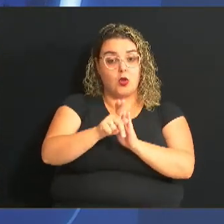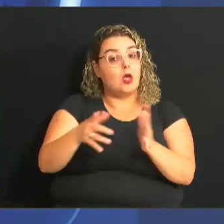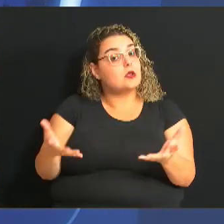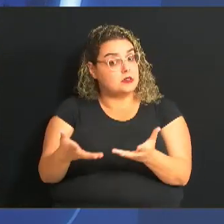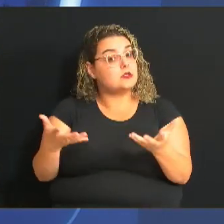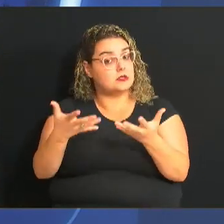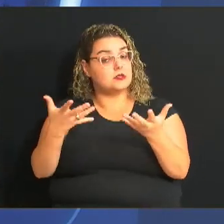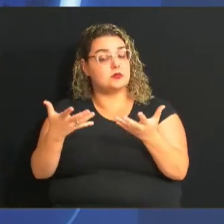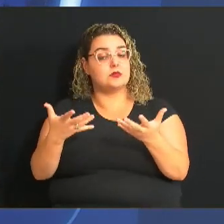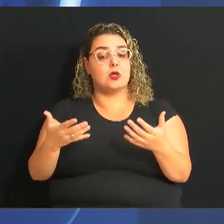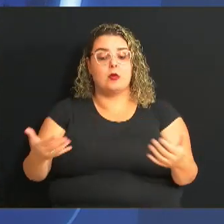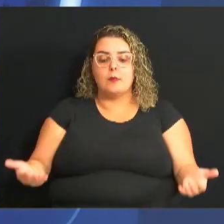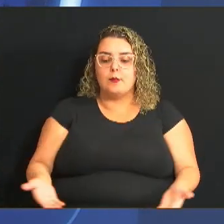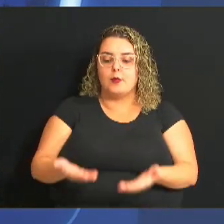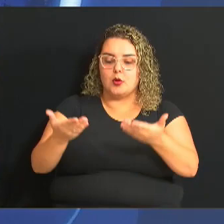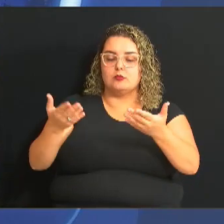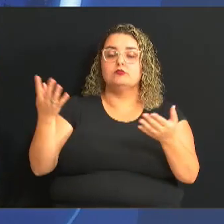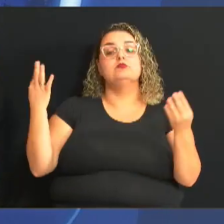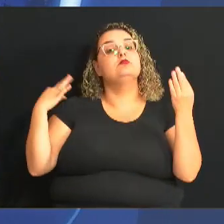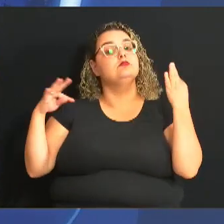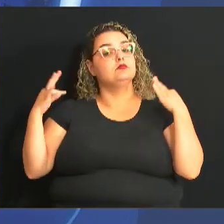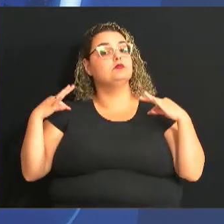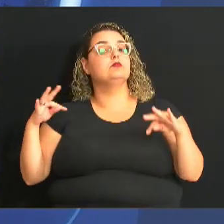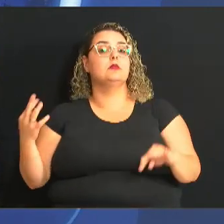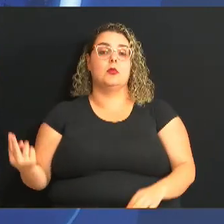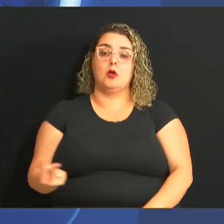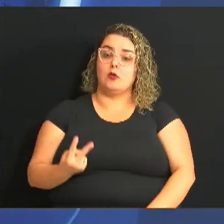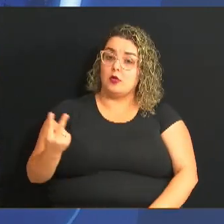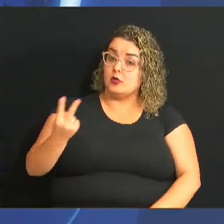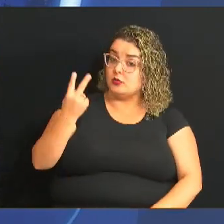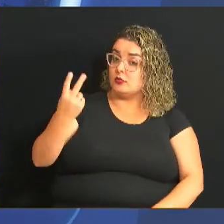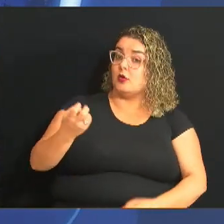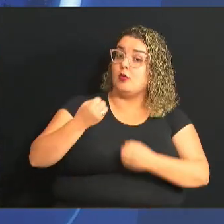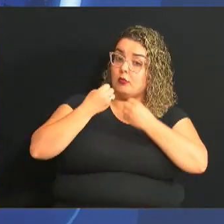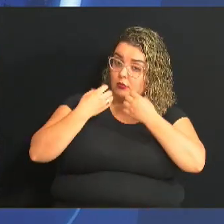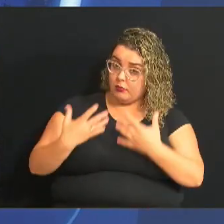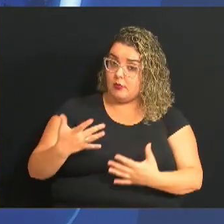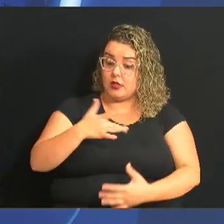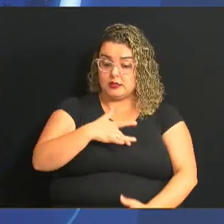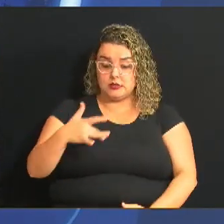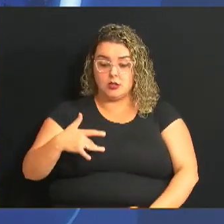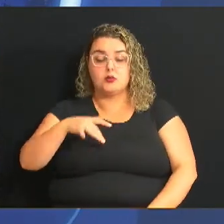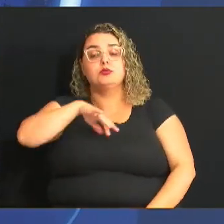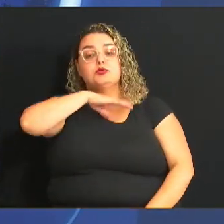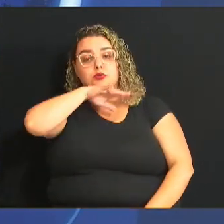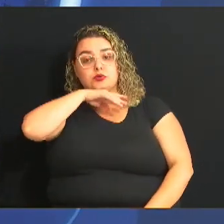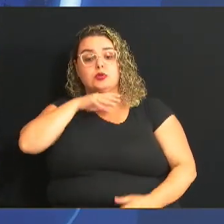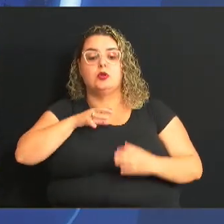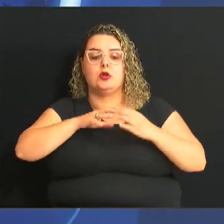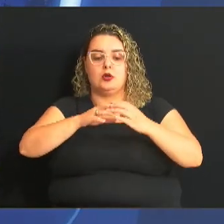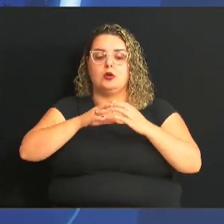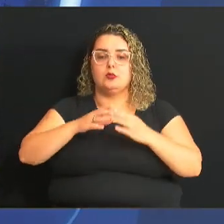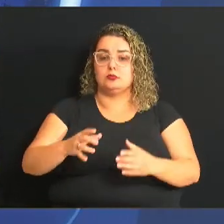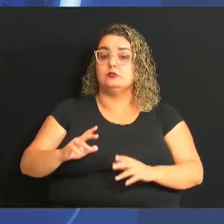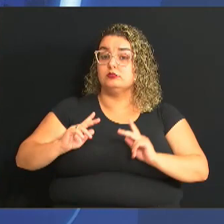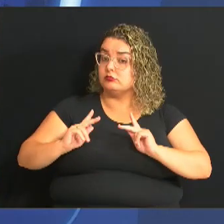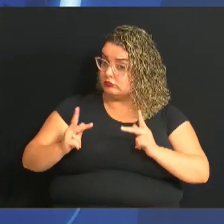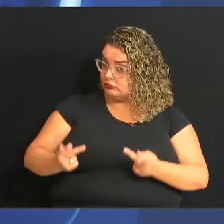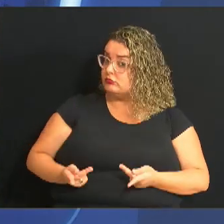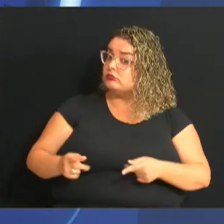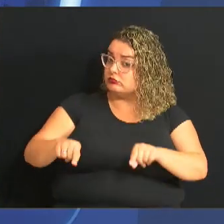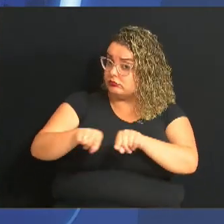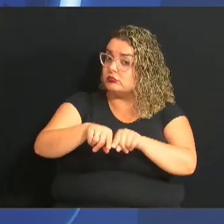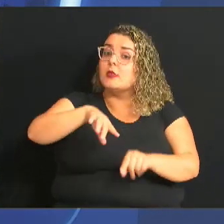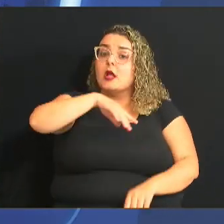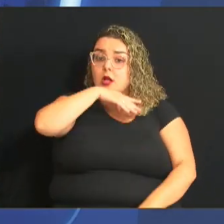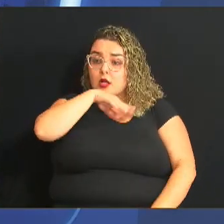e promover o turismo valorizando o bem-estar animal com o incentivo da convivência entre seres humanos e